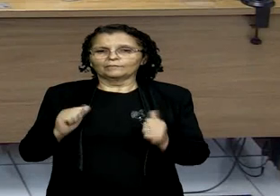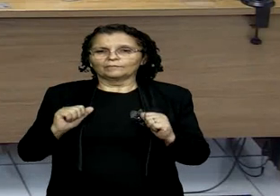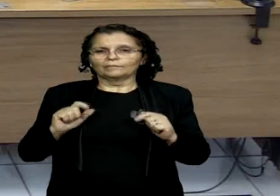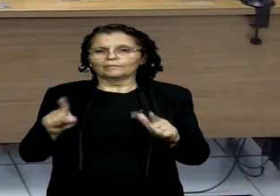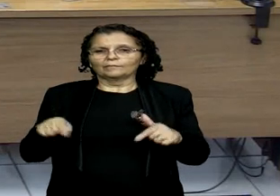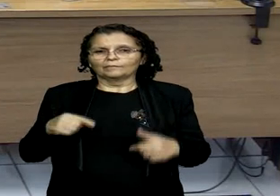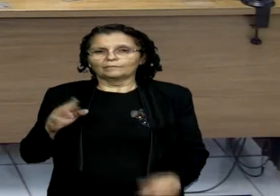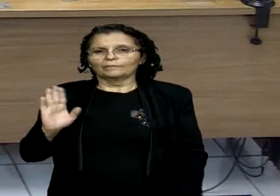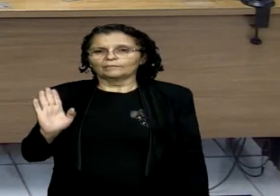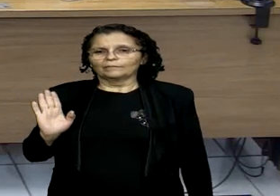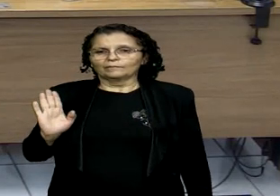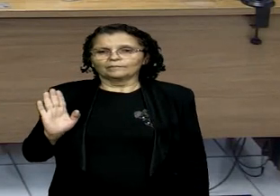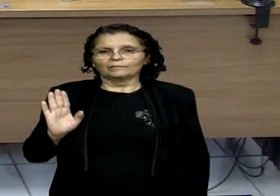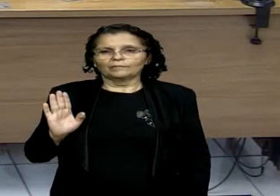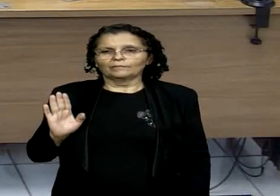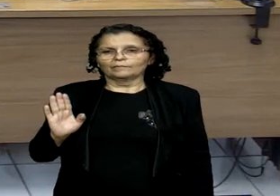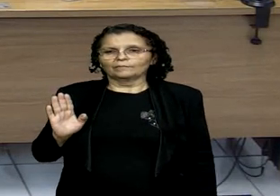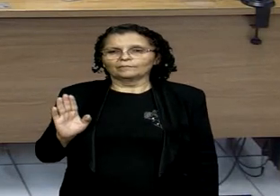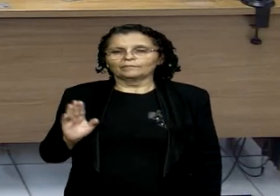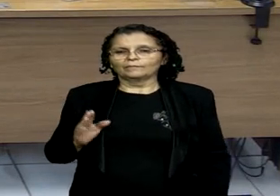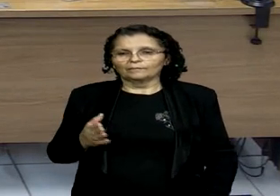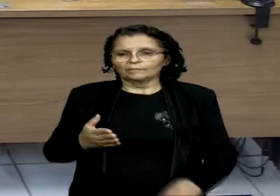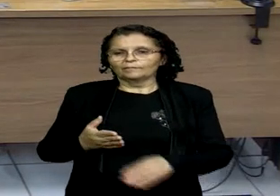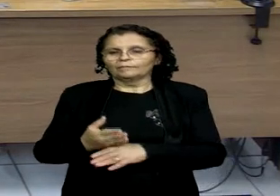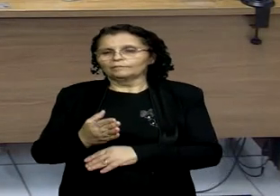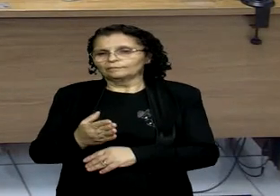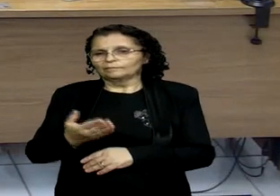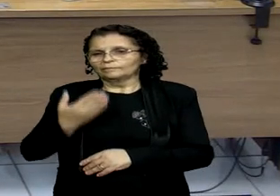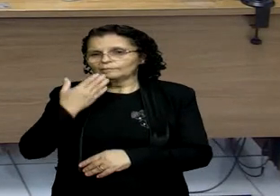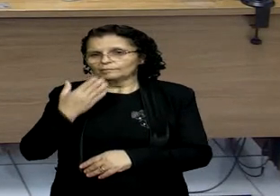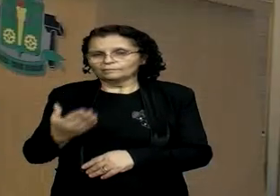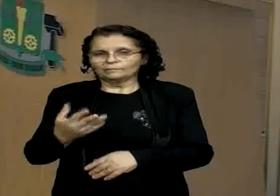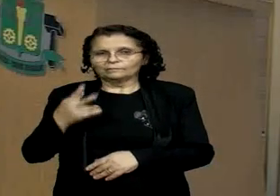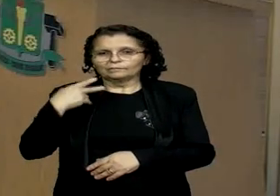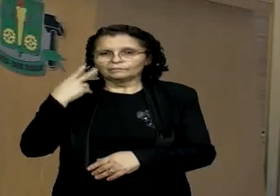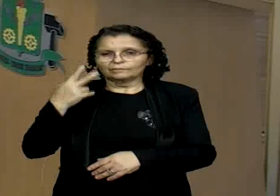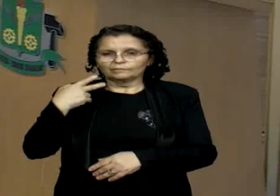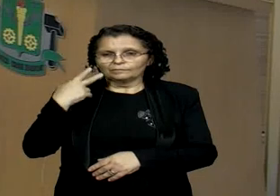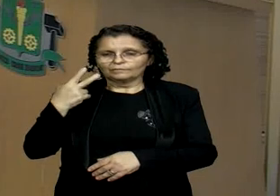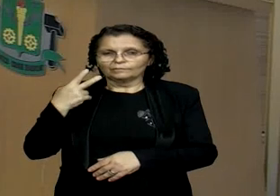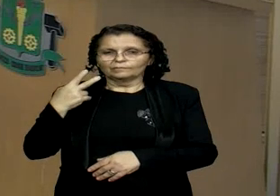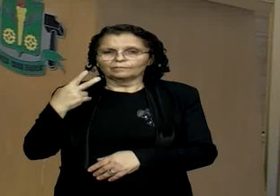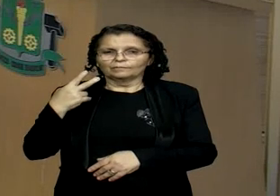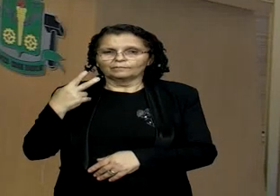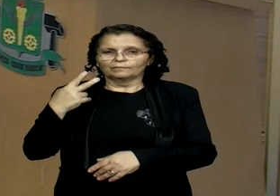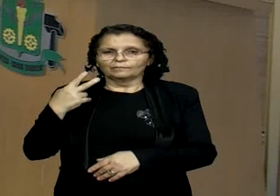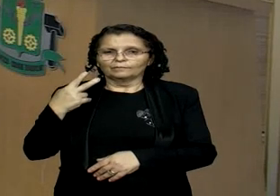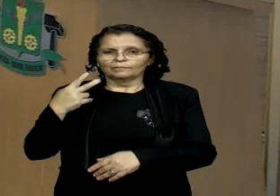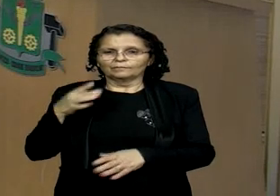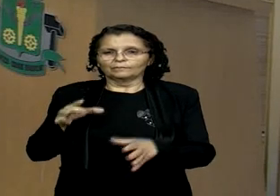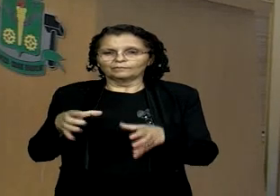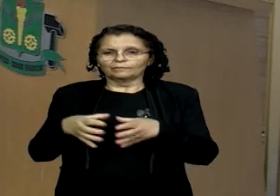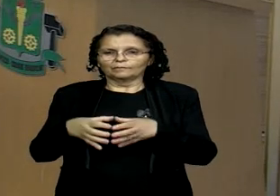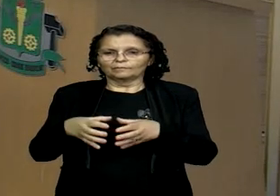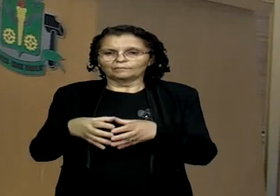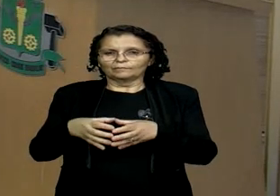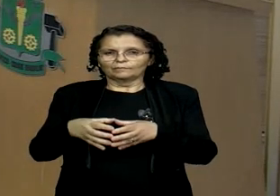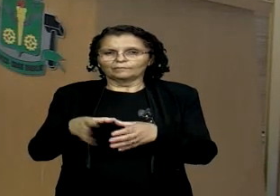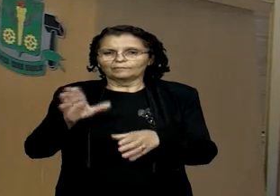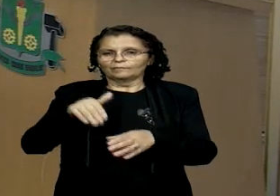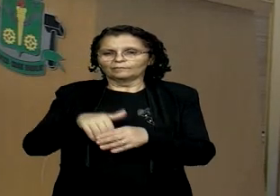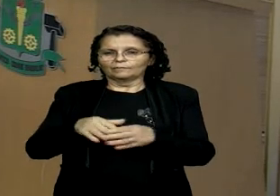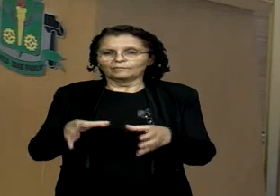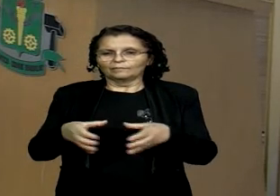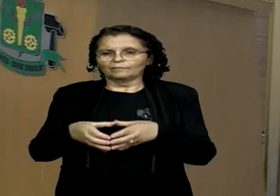estão, os contrários se manifestam. Aprovado o pedido verbal do nobre vereador... E bloco. É, reinserção